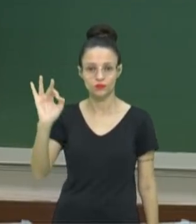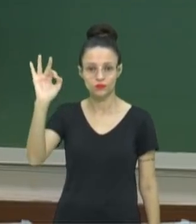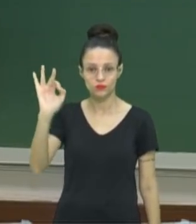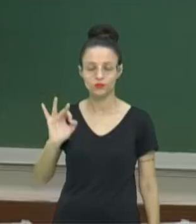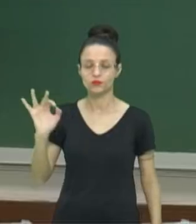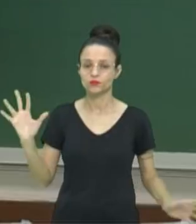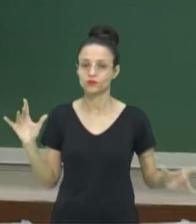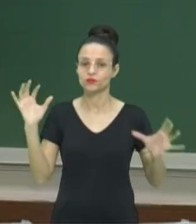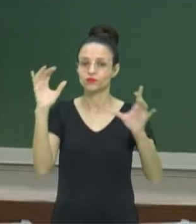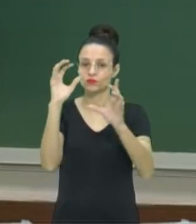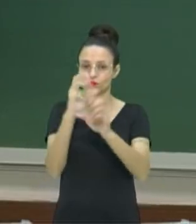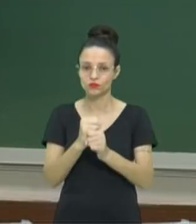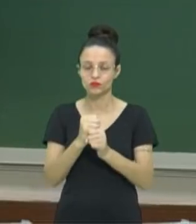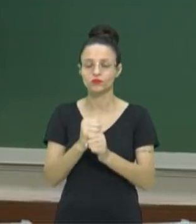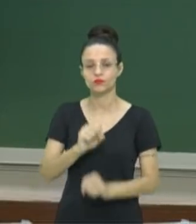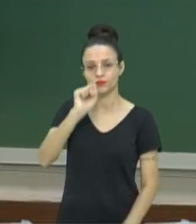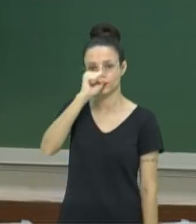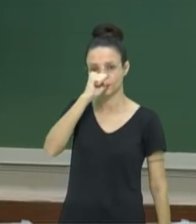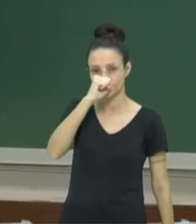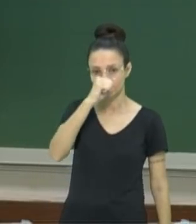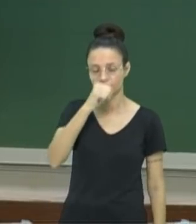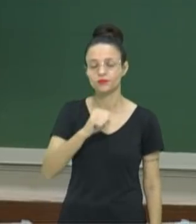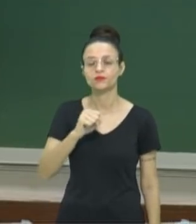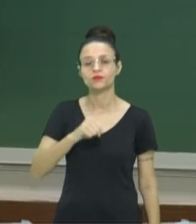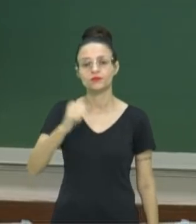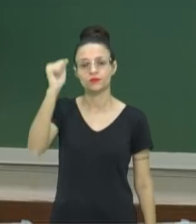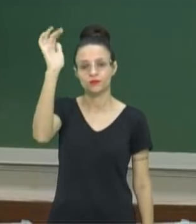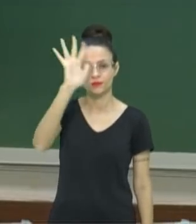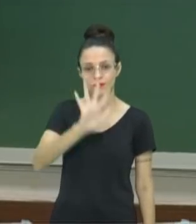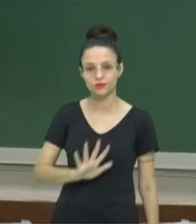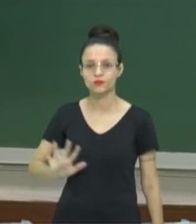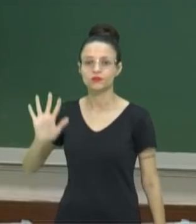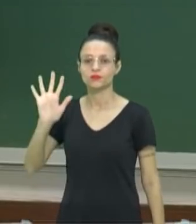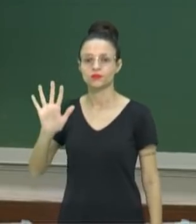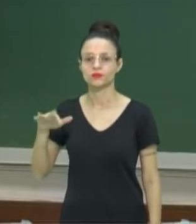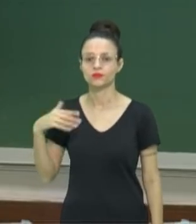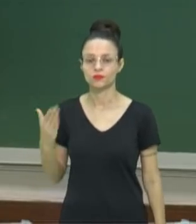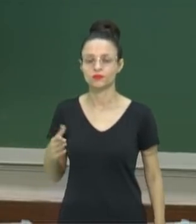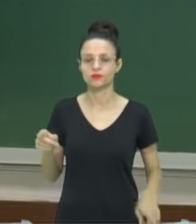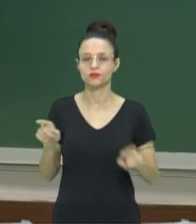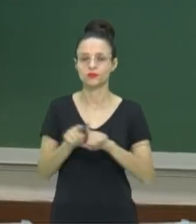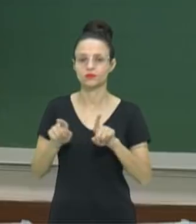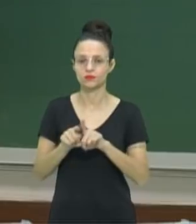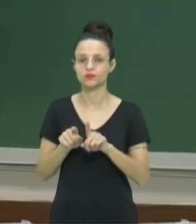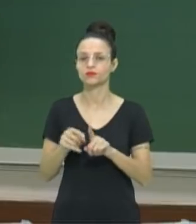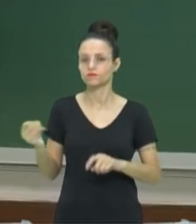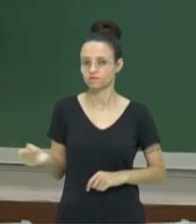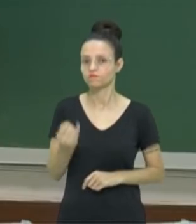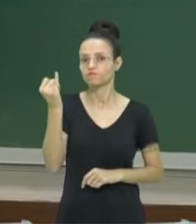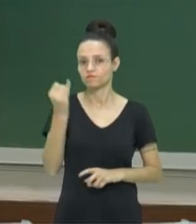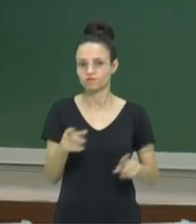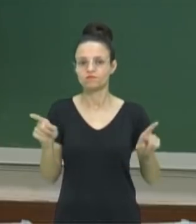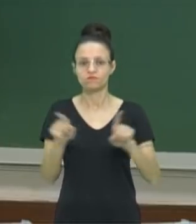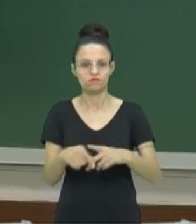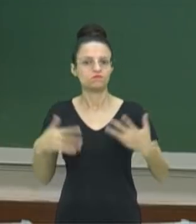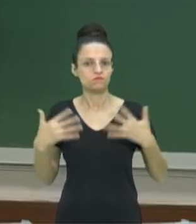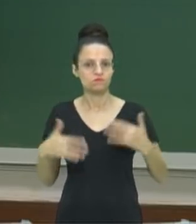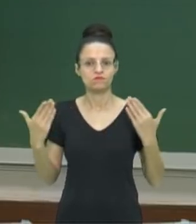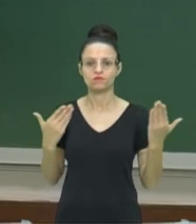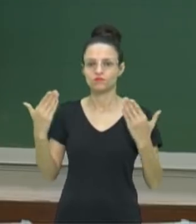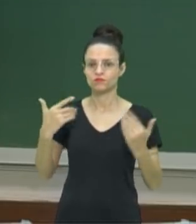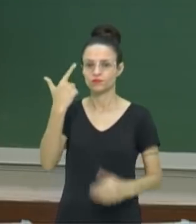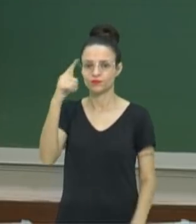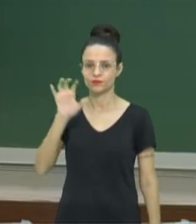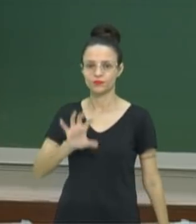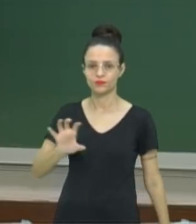43,7% do total de suínos, de criação de suínos do Brasil. Então também é bastante significativo comparado com